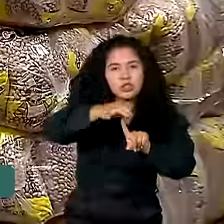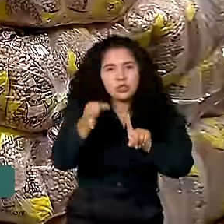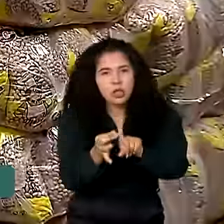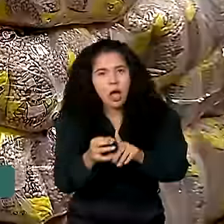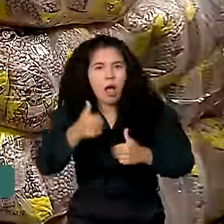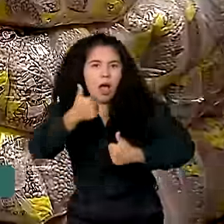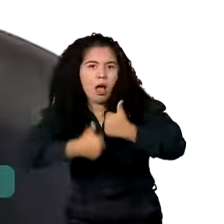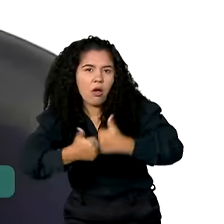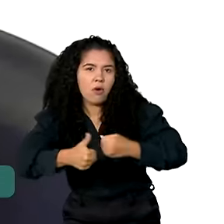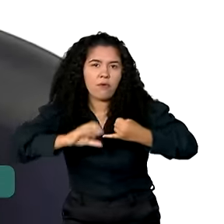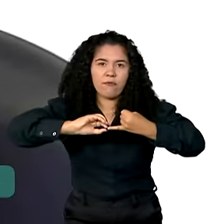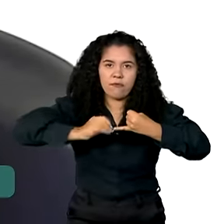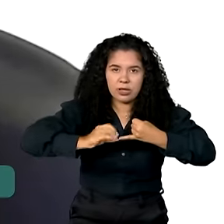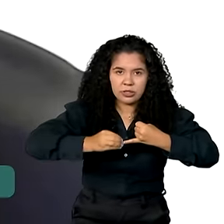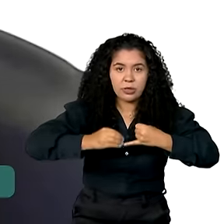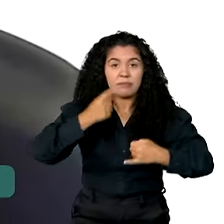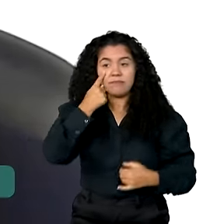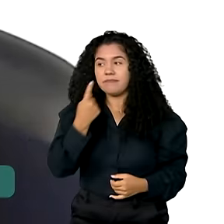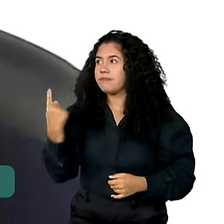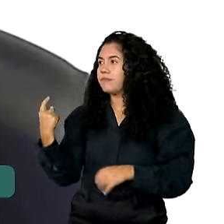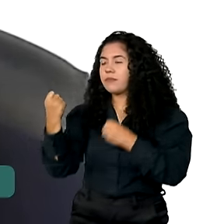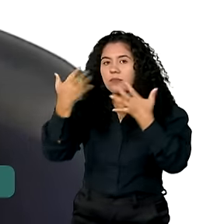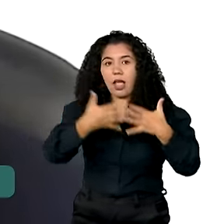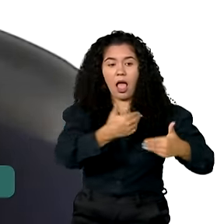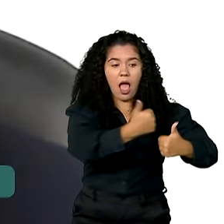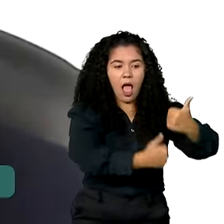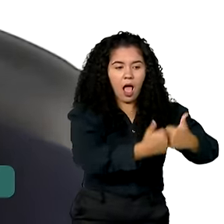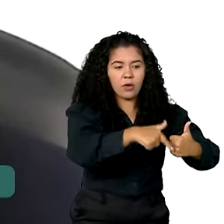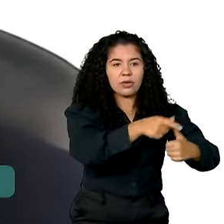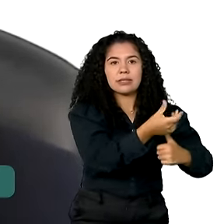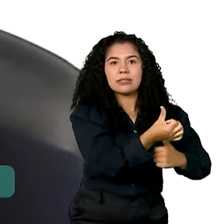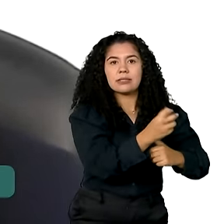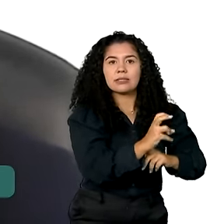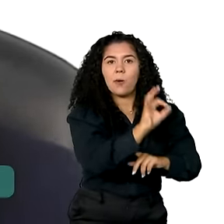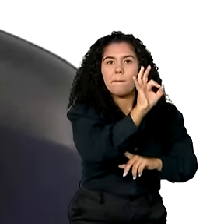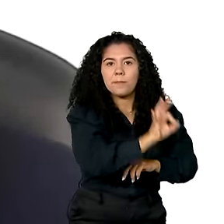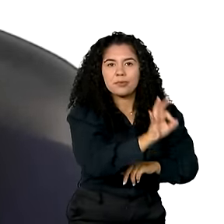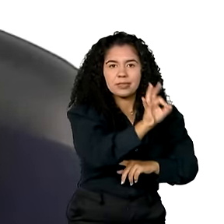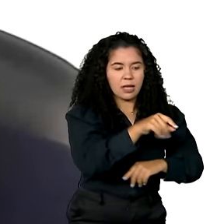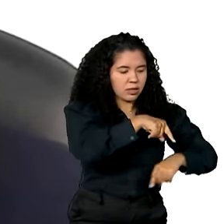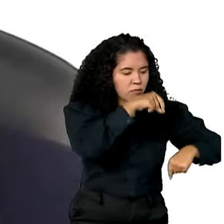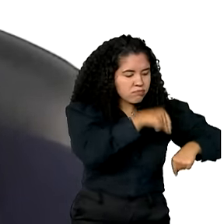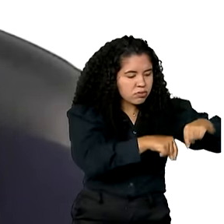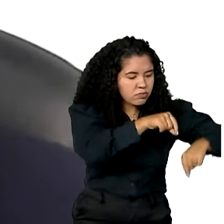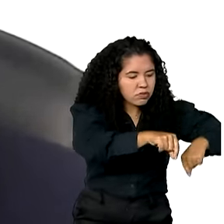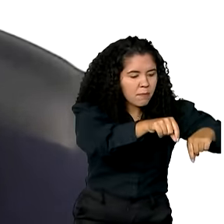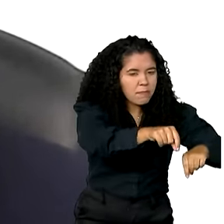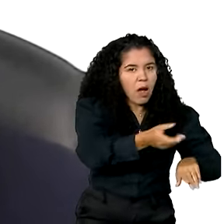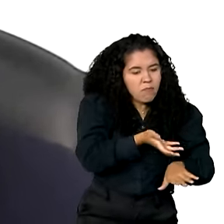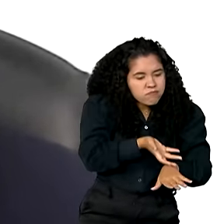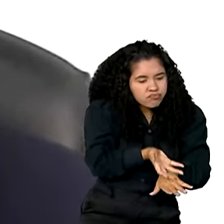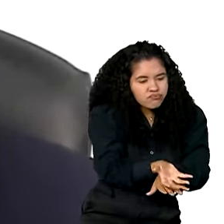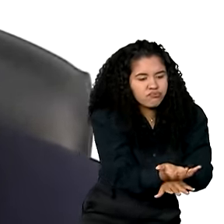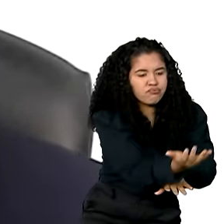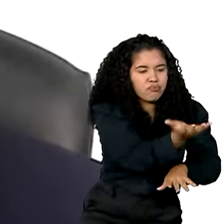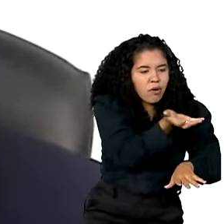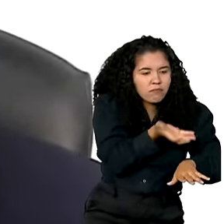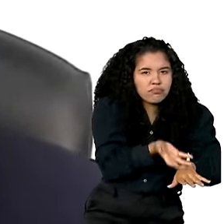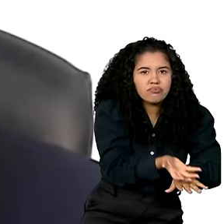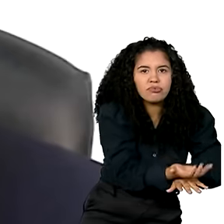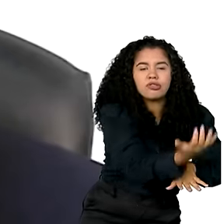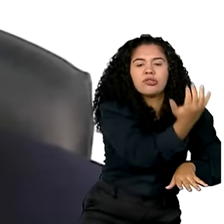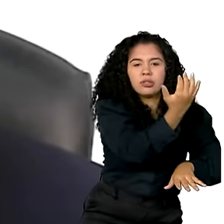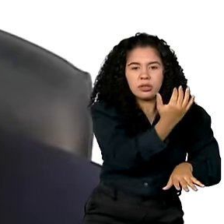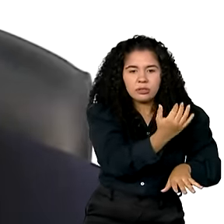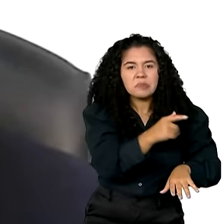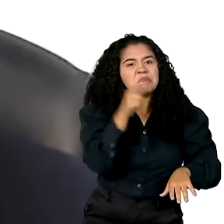e feijão. O arroz está com 65% da área plantada e vem se consolidando os números do primeiro